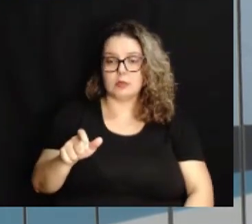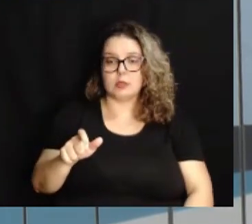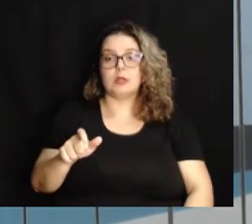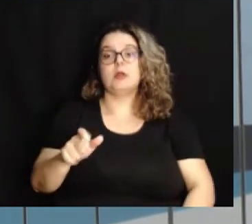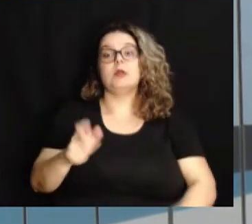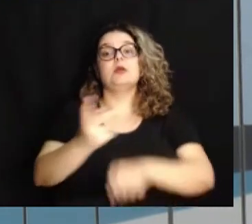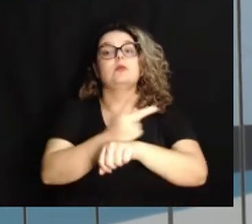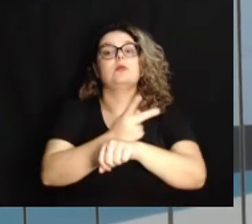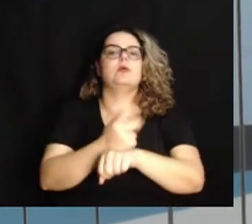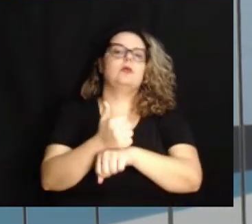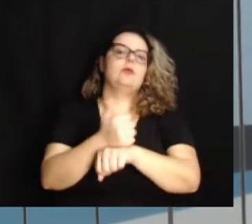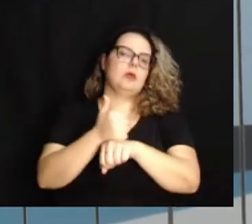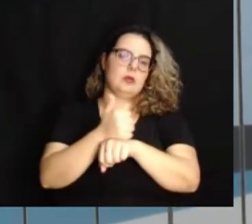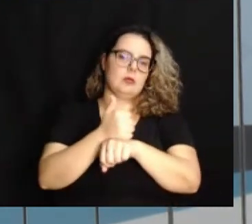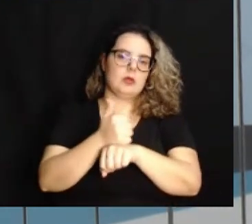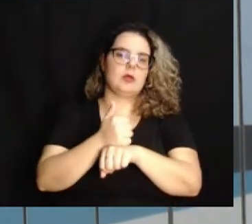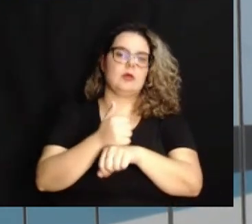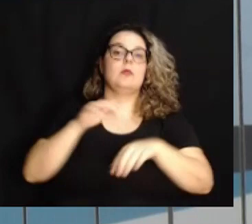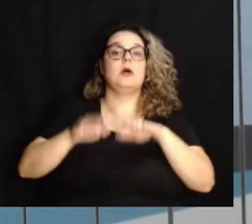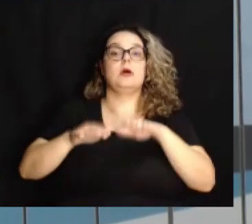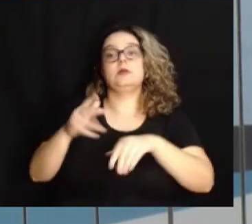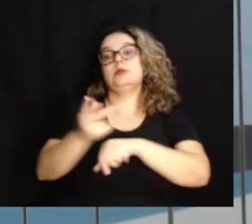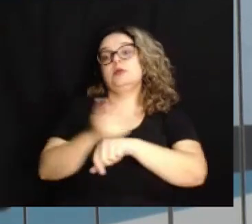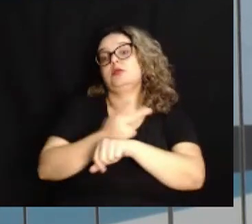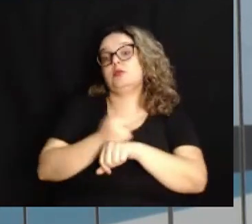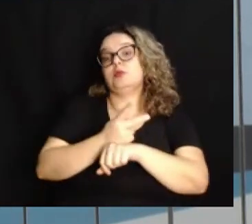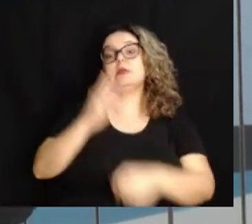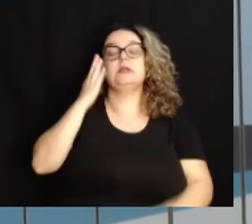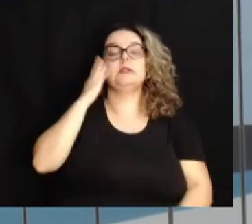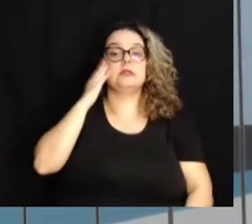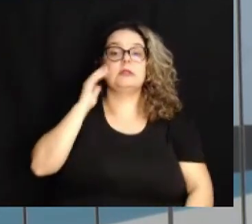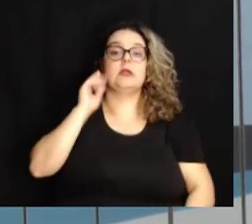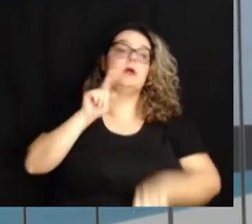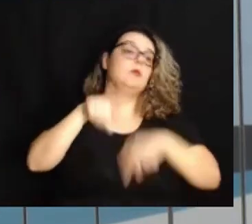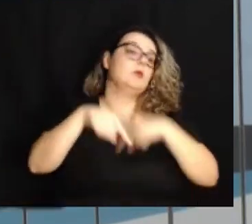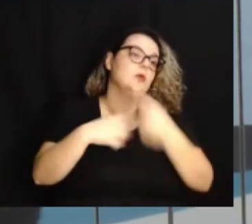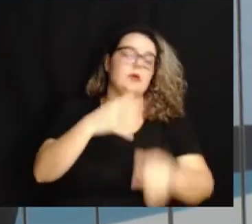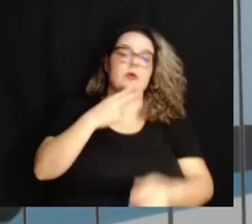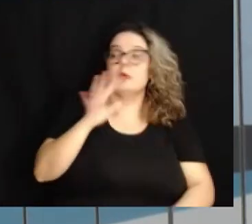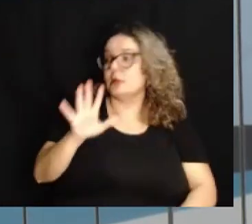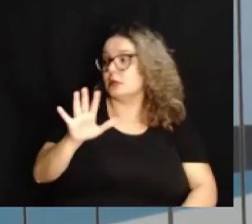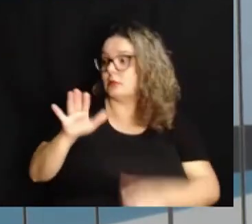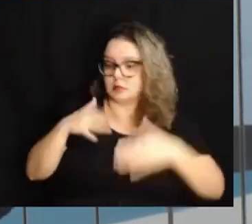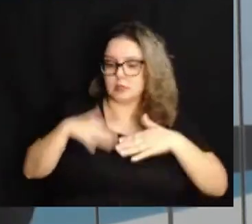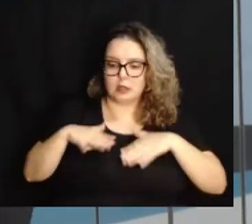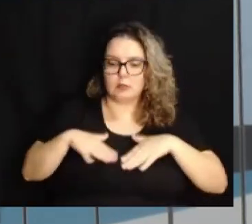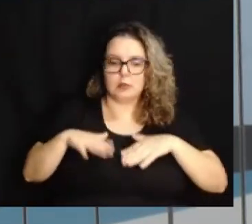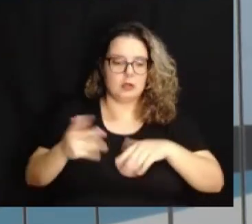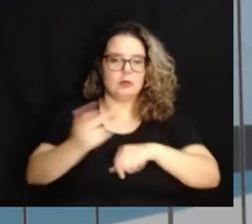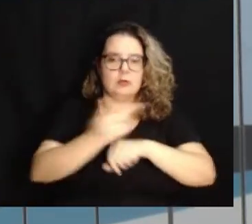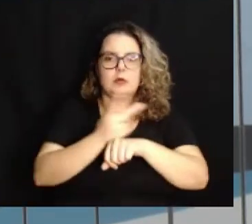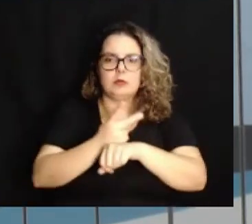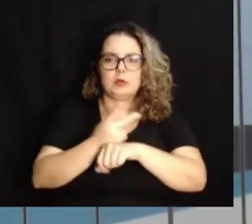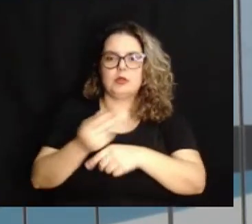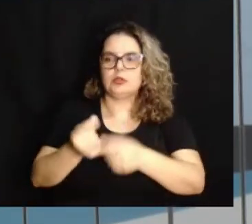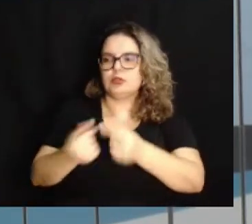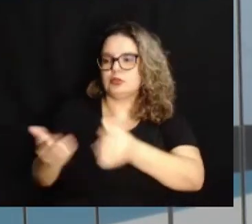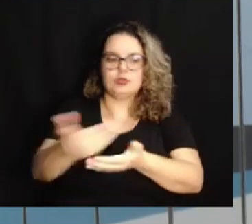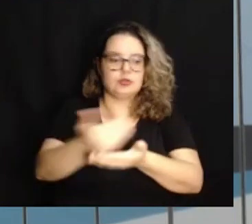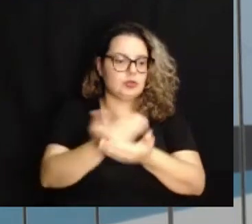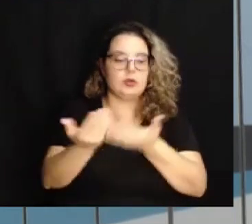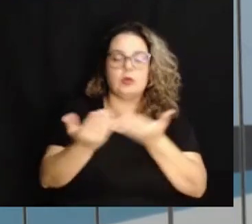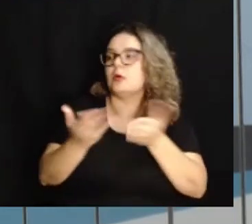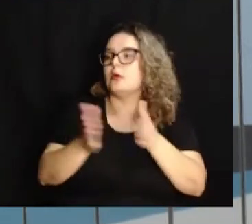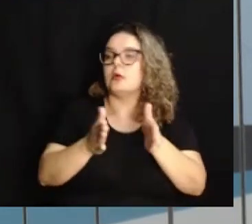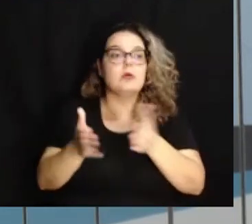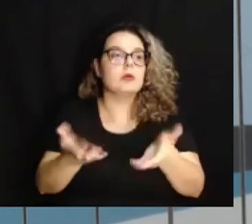profissional, talvez procure alguém que saiba que conhece outra pessoa, peraí, vamos fazer uma vaquinha, vamos ver onde que é acessível, onde que não é, sabe?